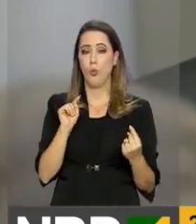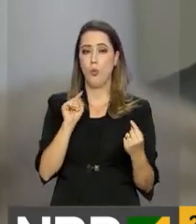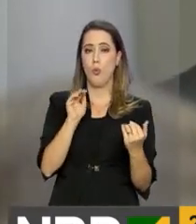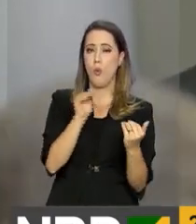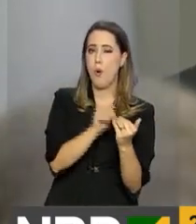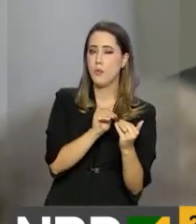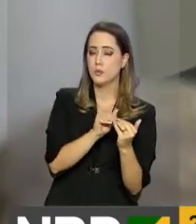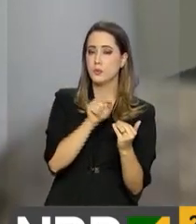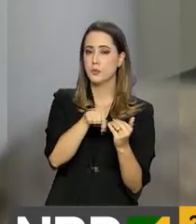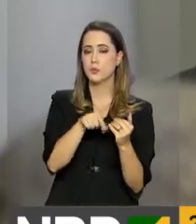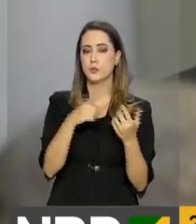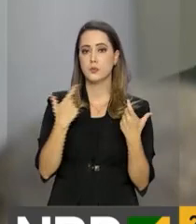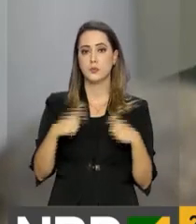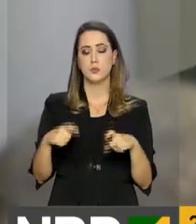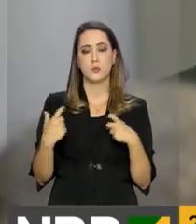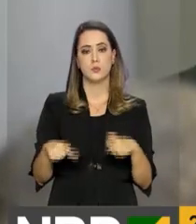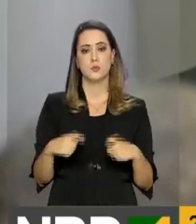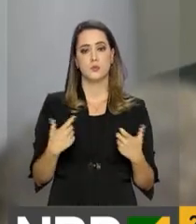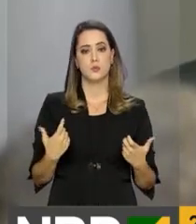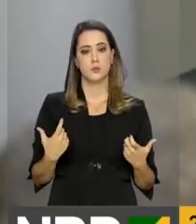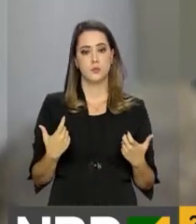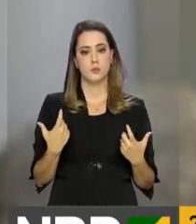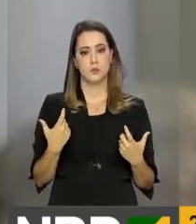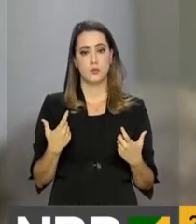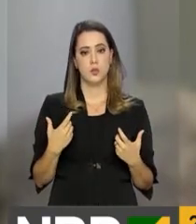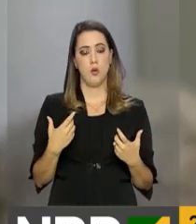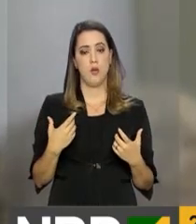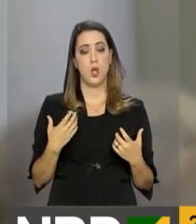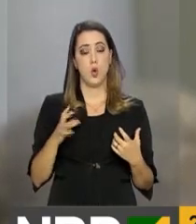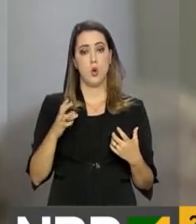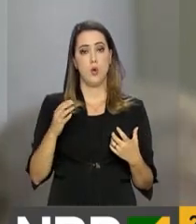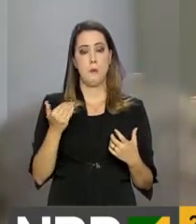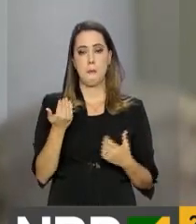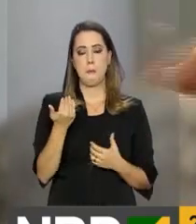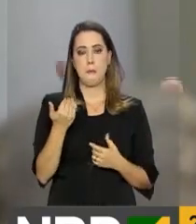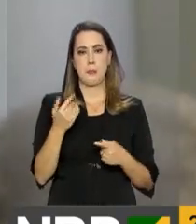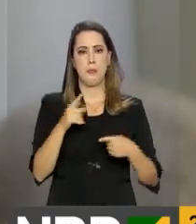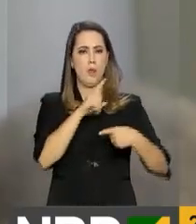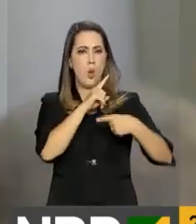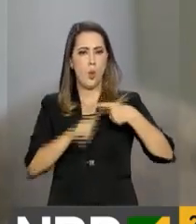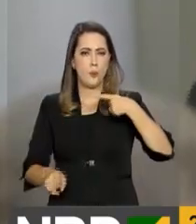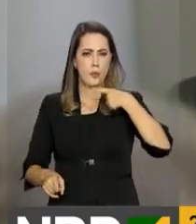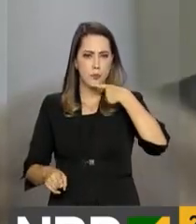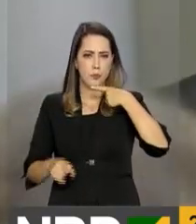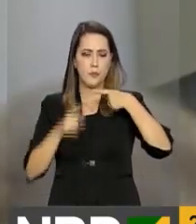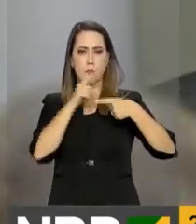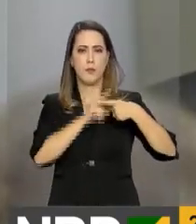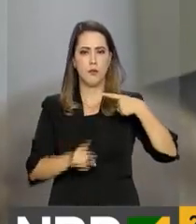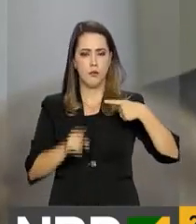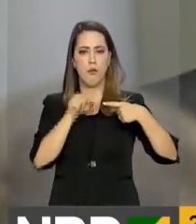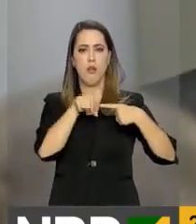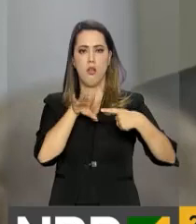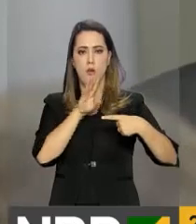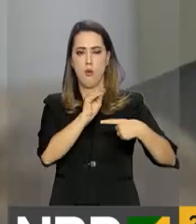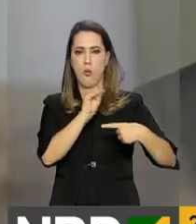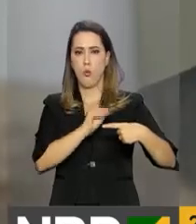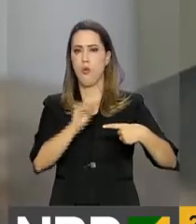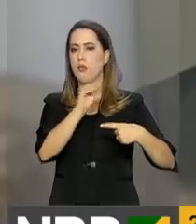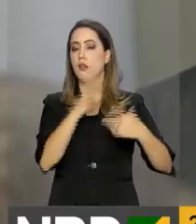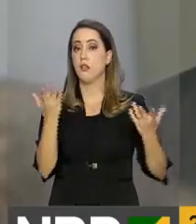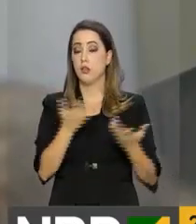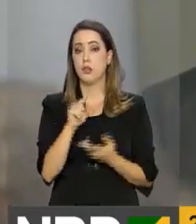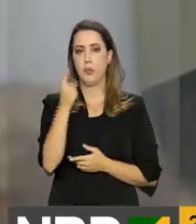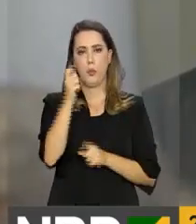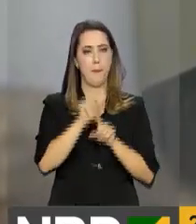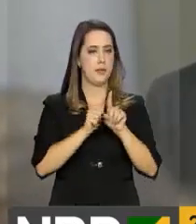às usinas, usinas de cana-de-açúcar, né? Sucro coleiro em geral, né? Praticamos agora,